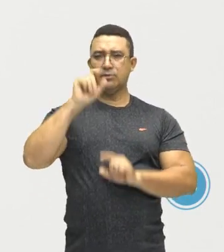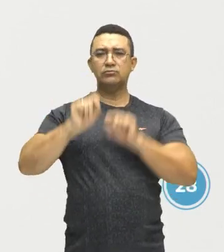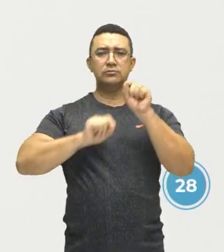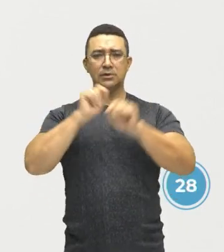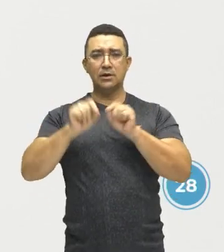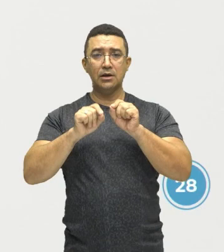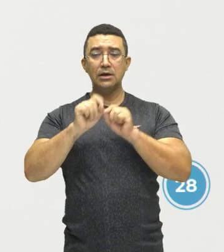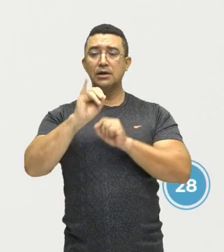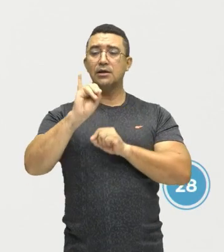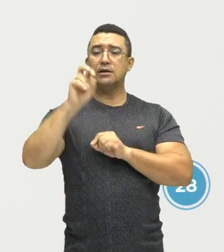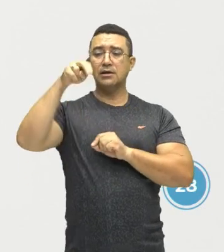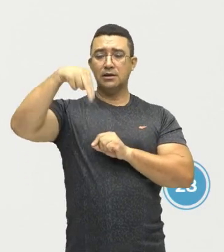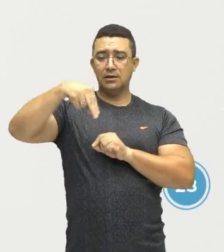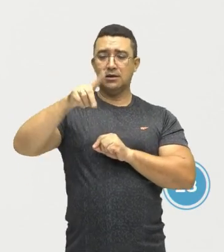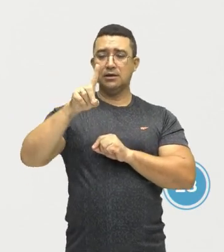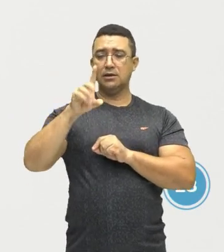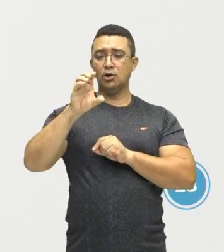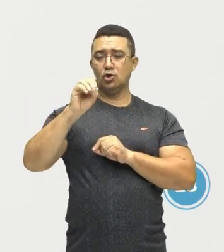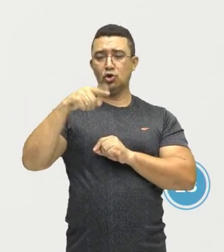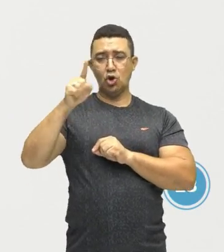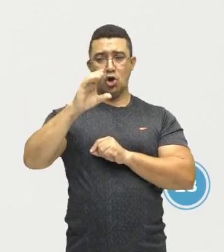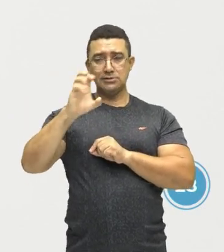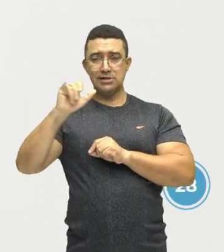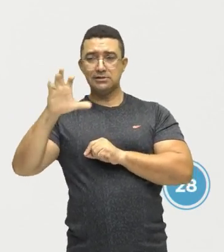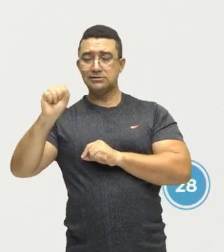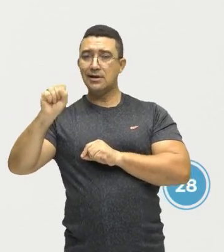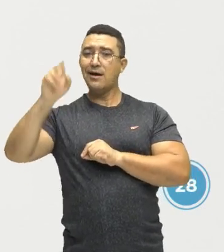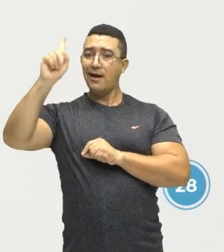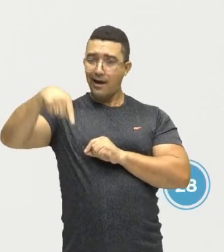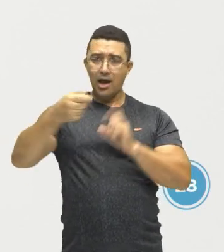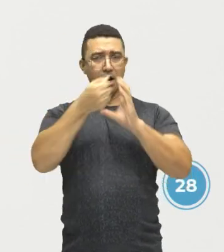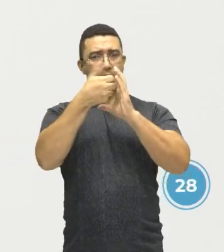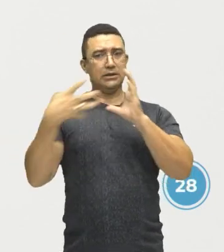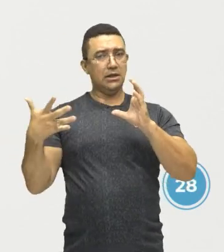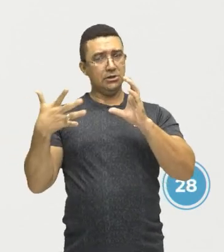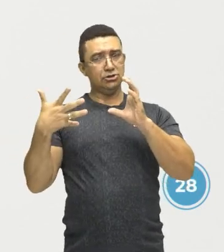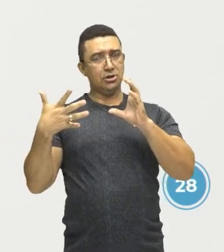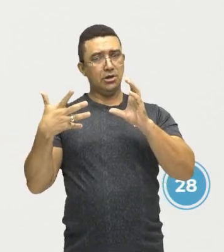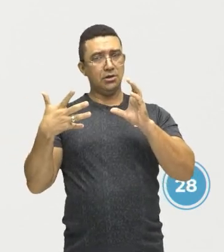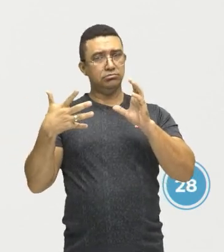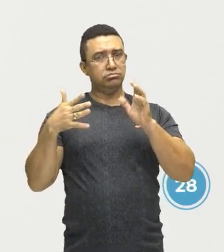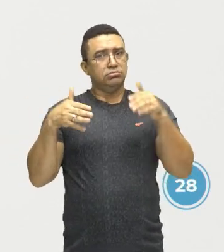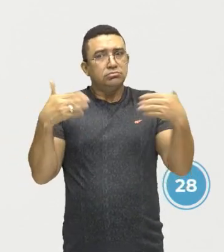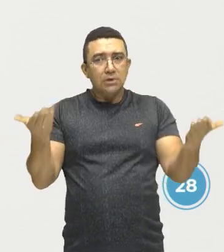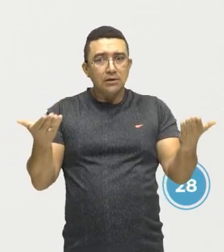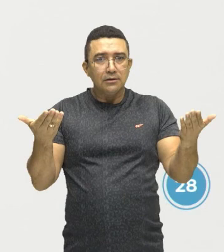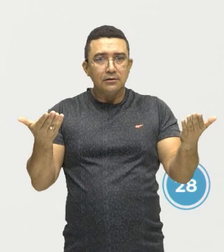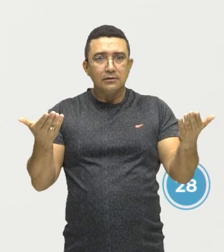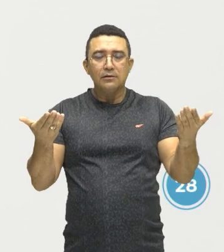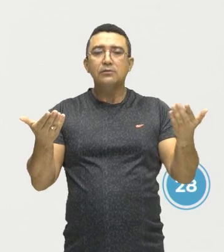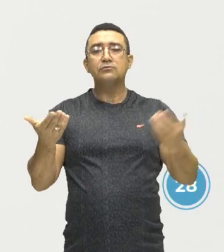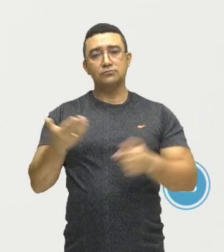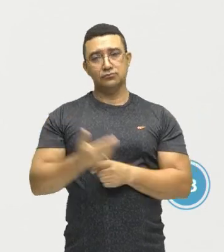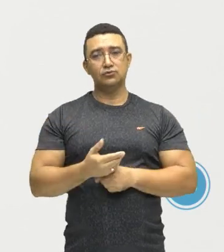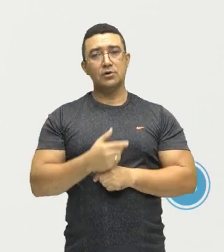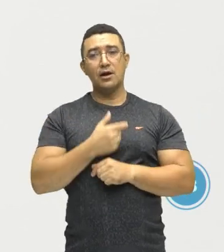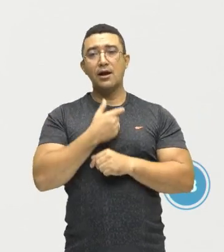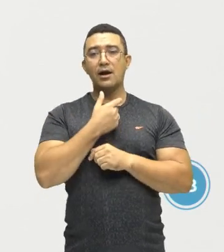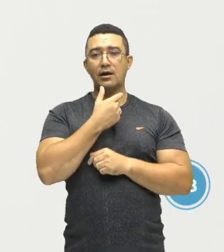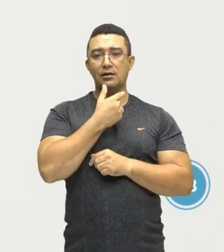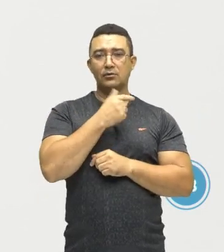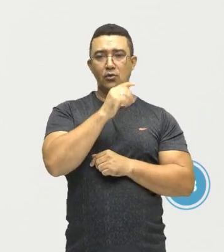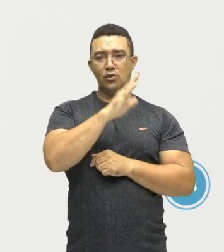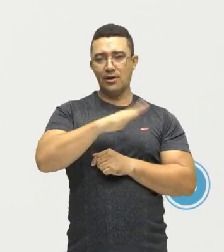Já sabemos que indóceis é característica de alguém. Característica de quem? Dos garotos.